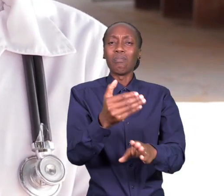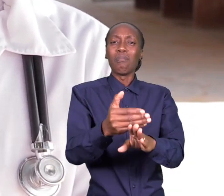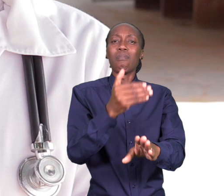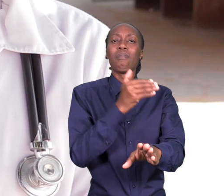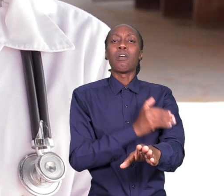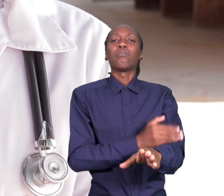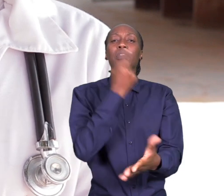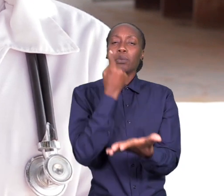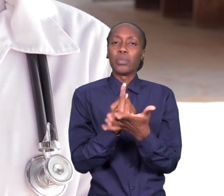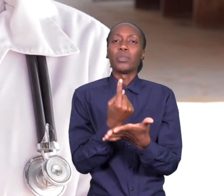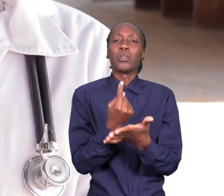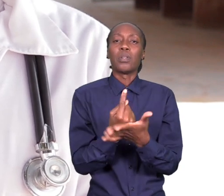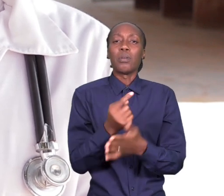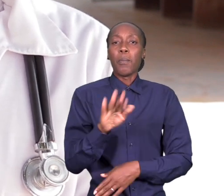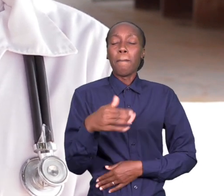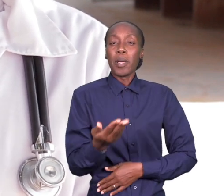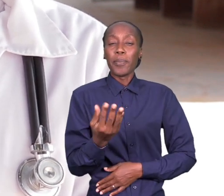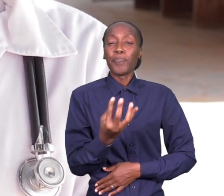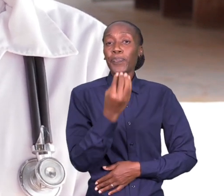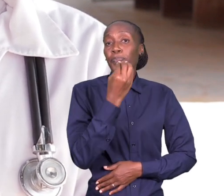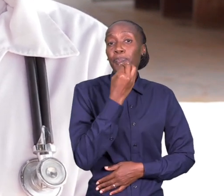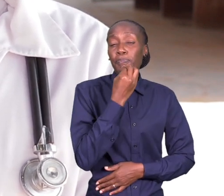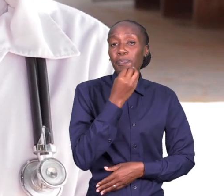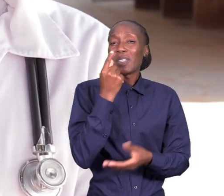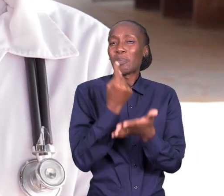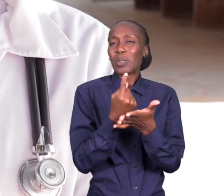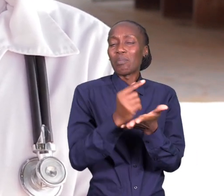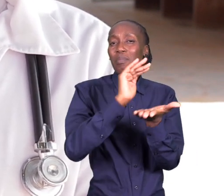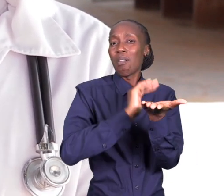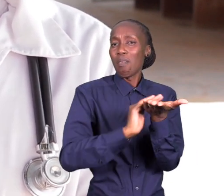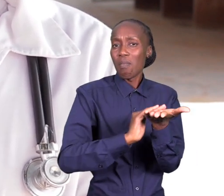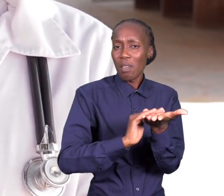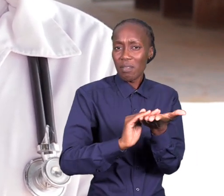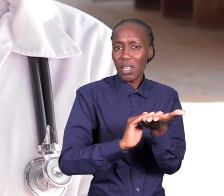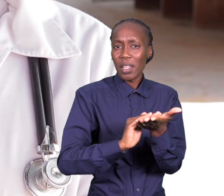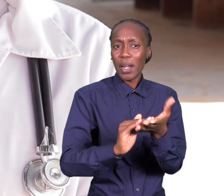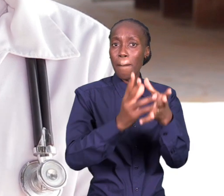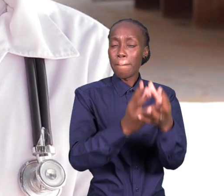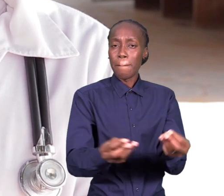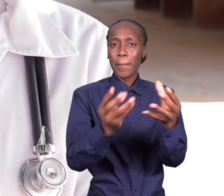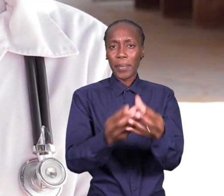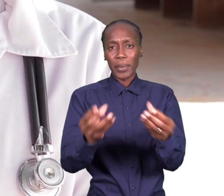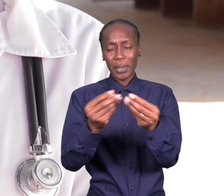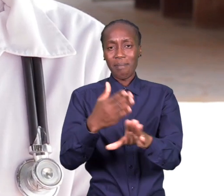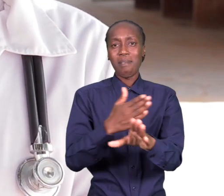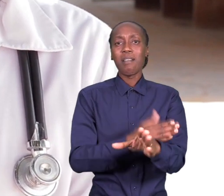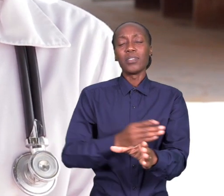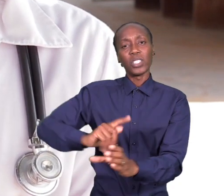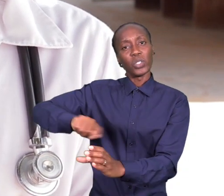mais importante. Para os alimentos é importante a lavagem correta dos alimentos antes da